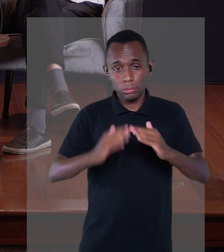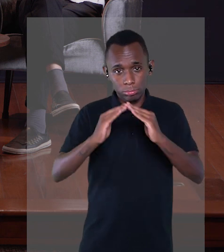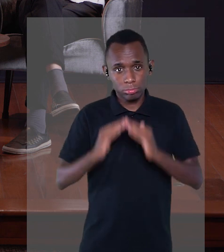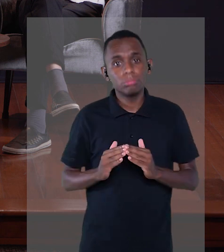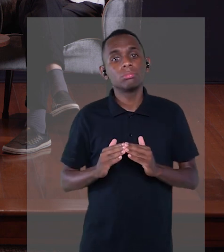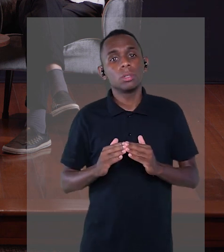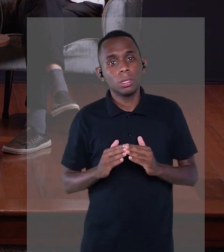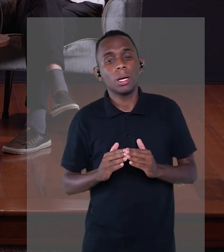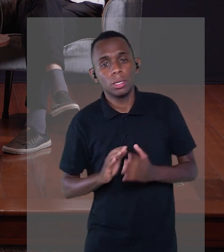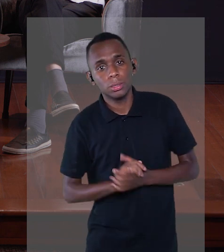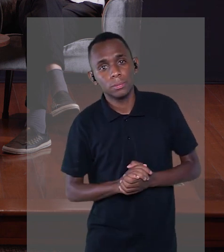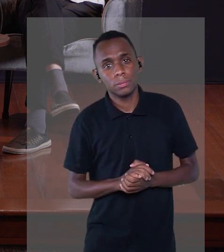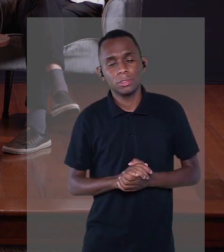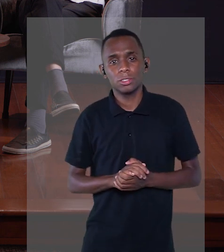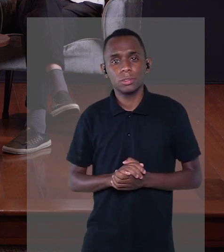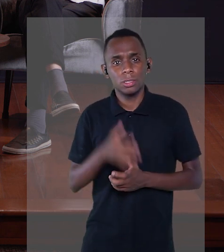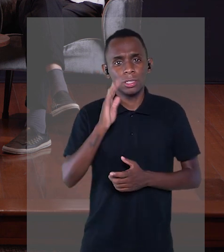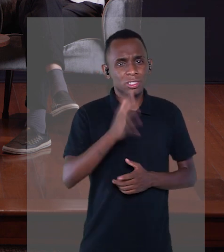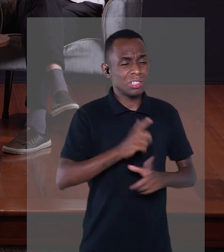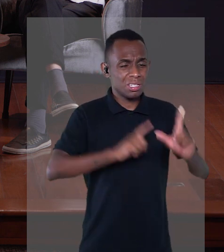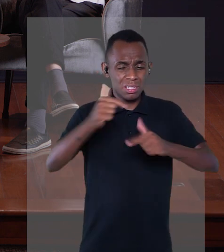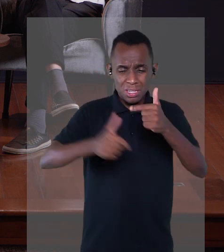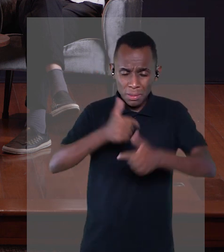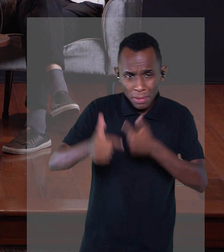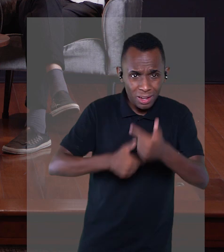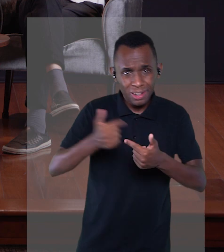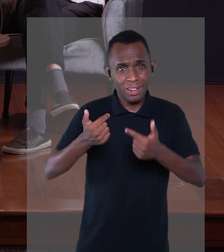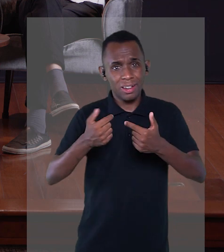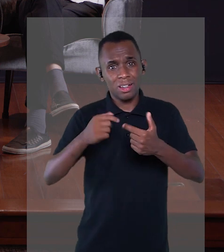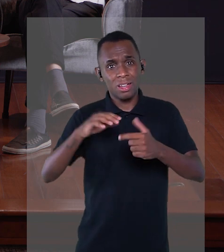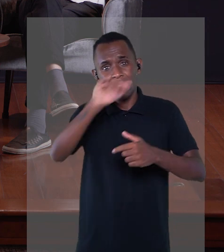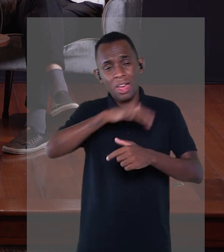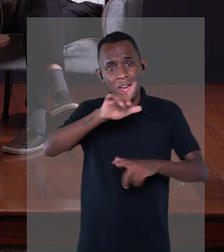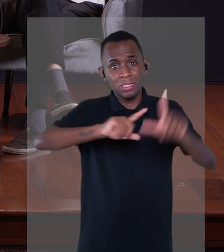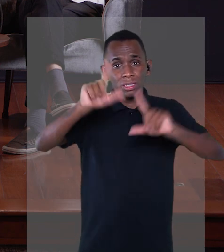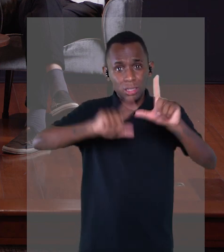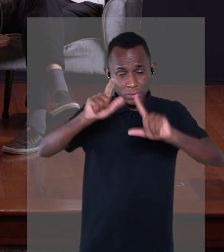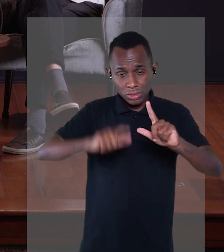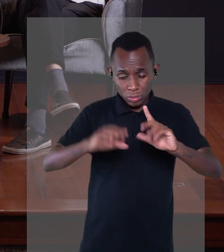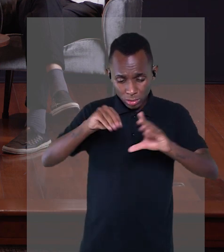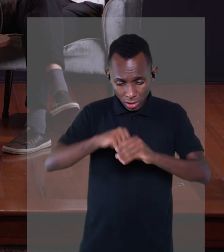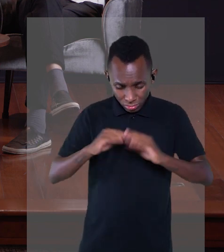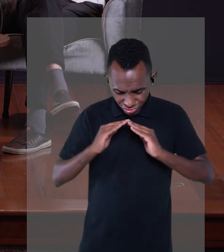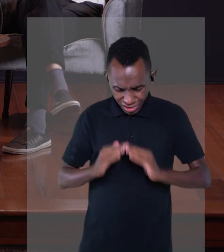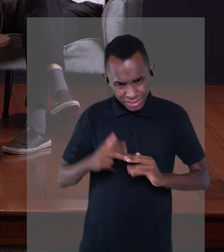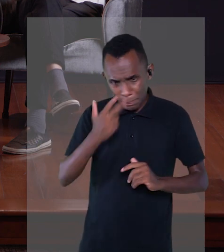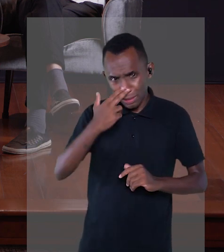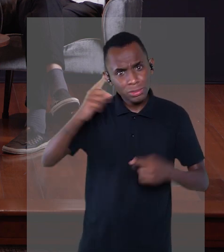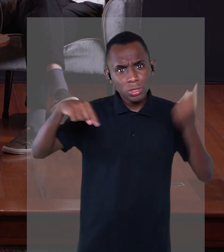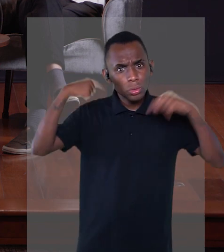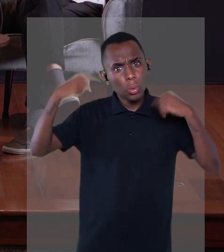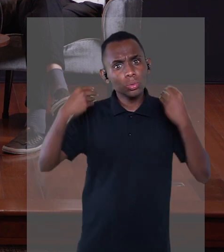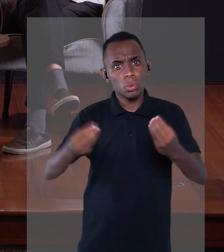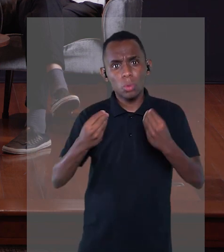época, né? E fazer televisão em casa se provou um negócio de doido, assim, que